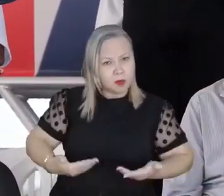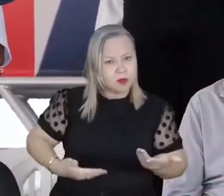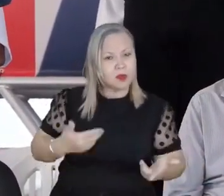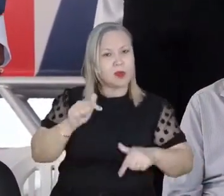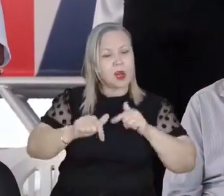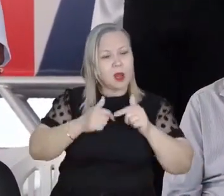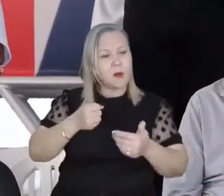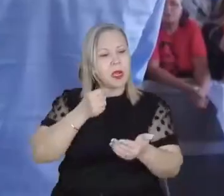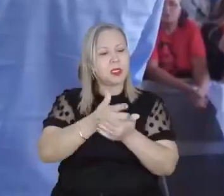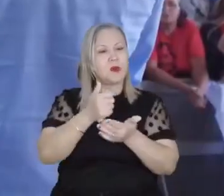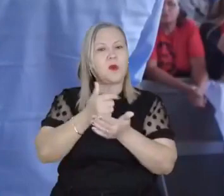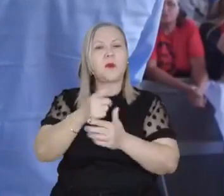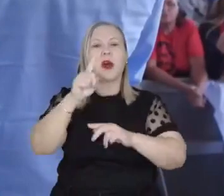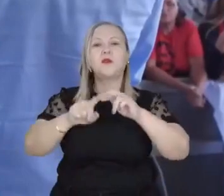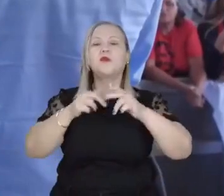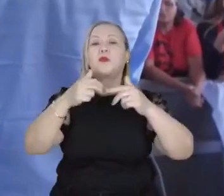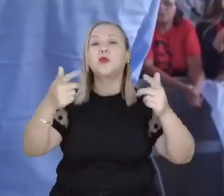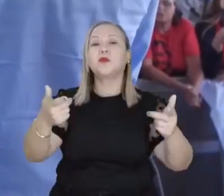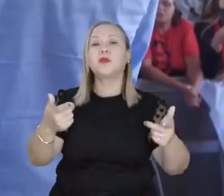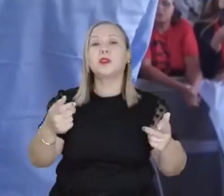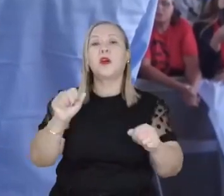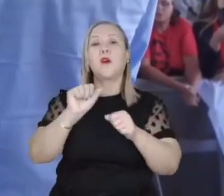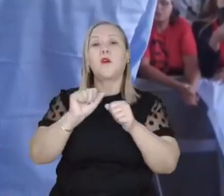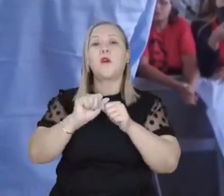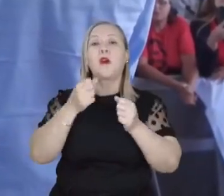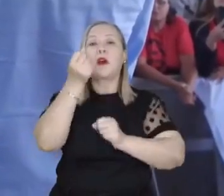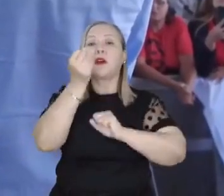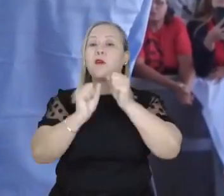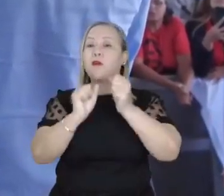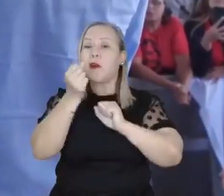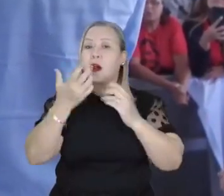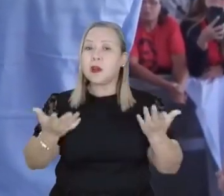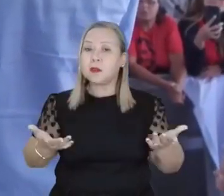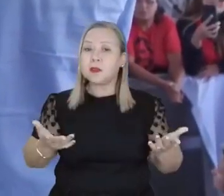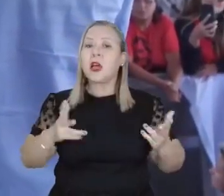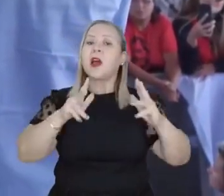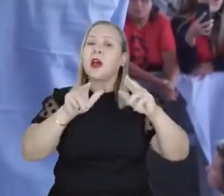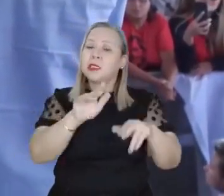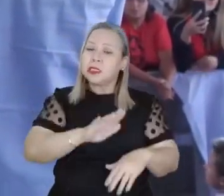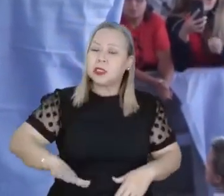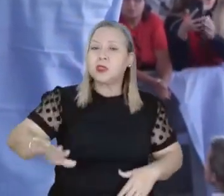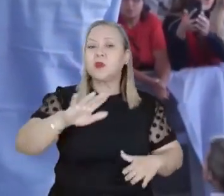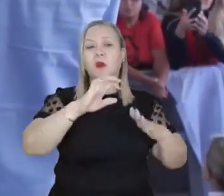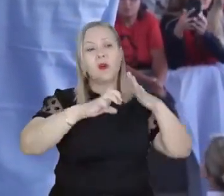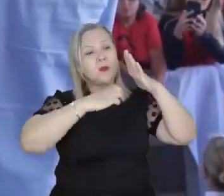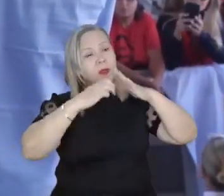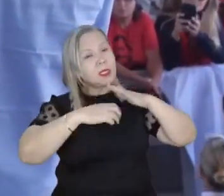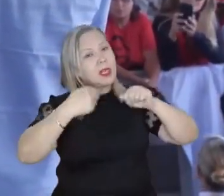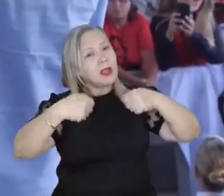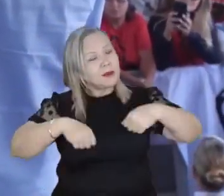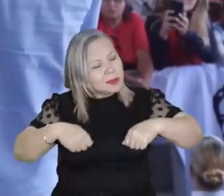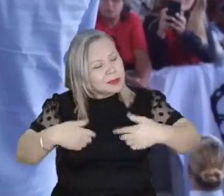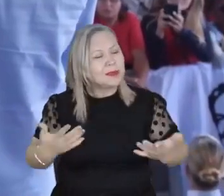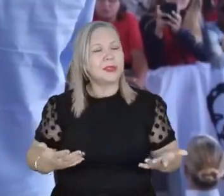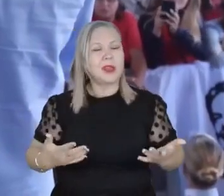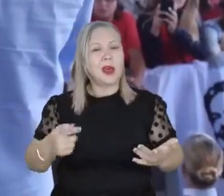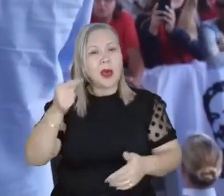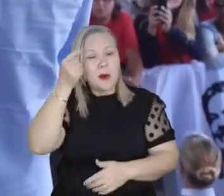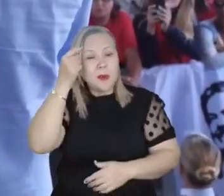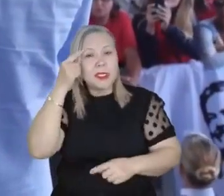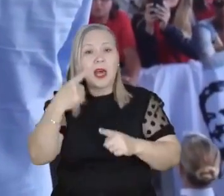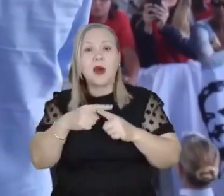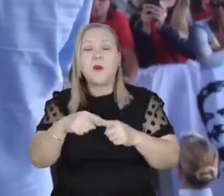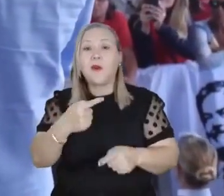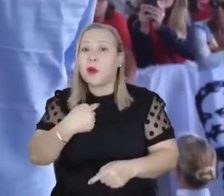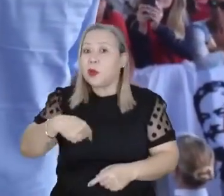eu fabrico. É assim que todo empresário deveria pensar, porque no nosso governo todos